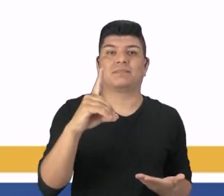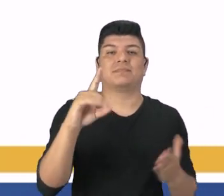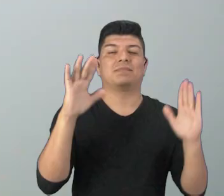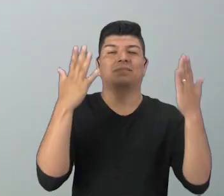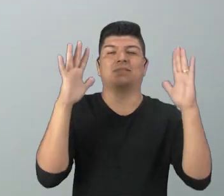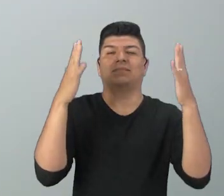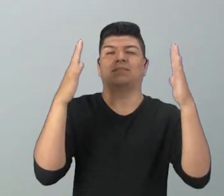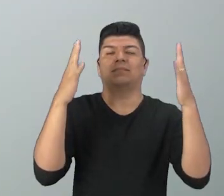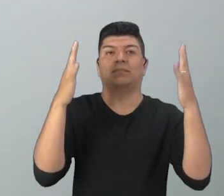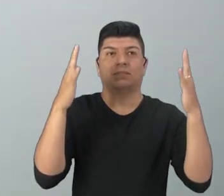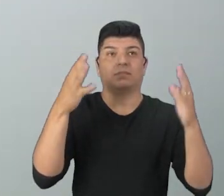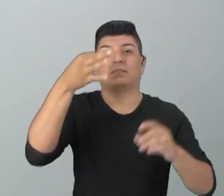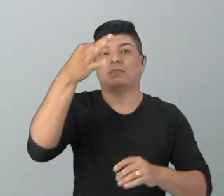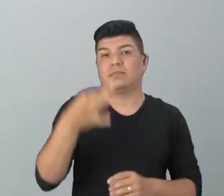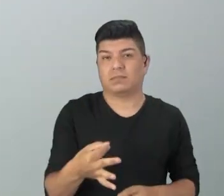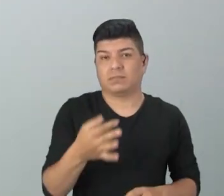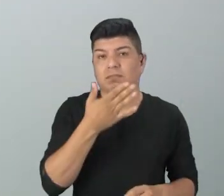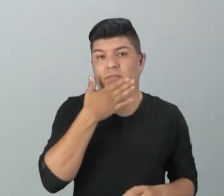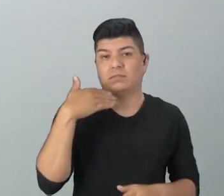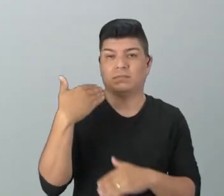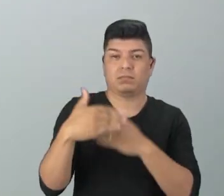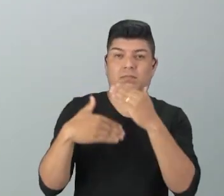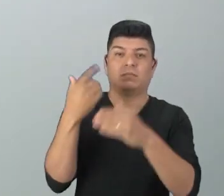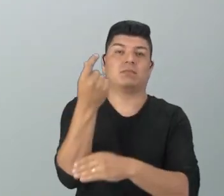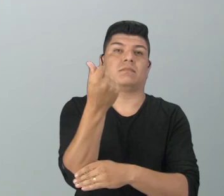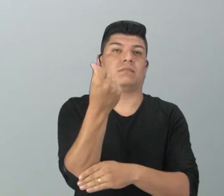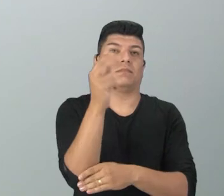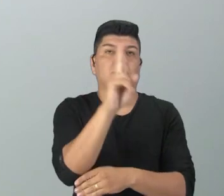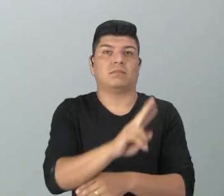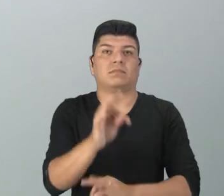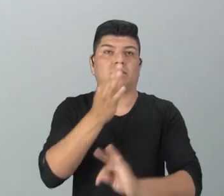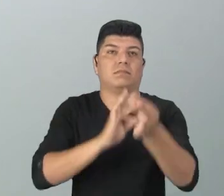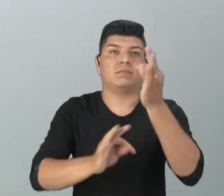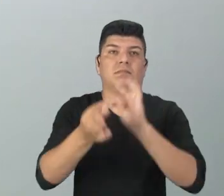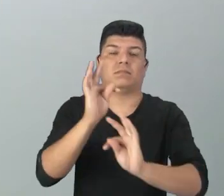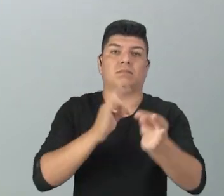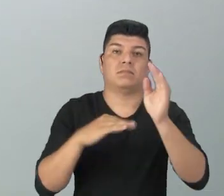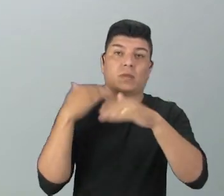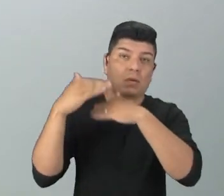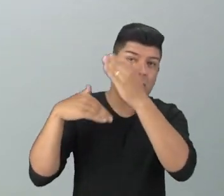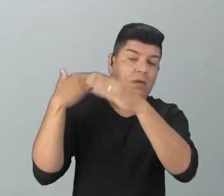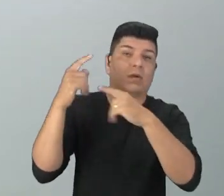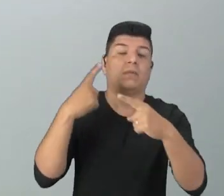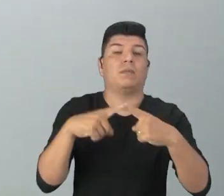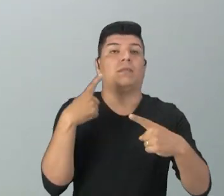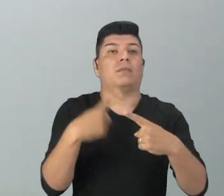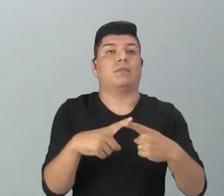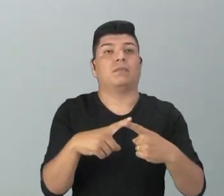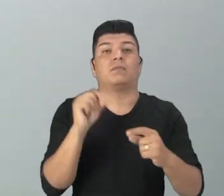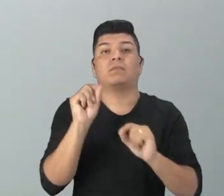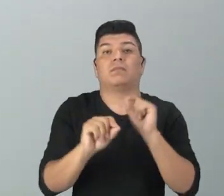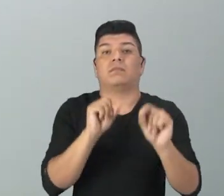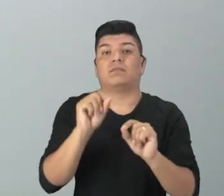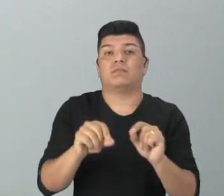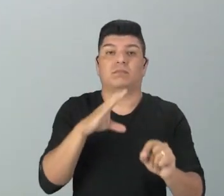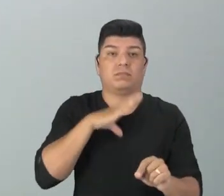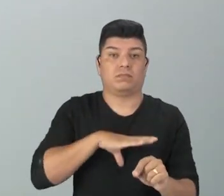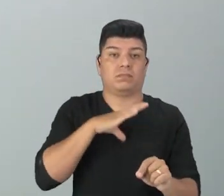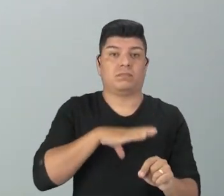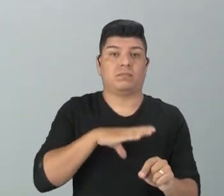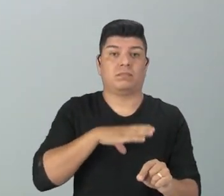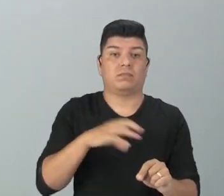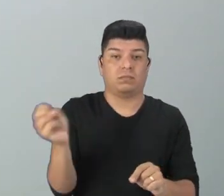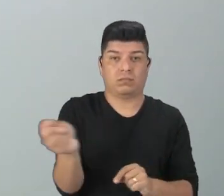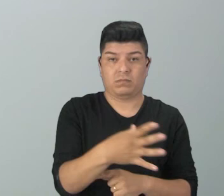Muito bem! Garantir melhor desempenho e lucro com o uso de tecnologias avançadas. Por quê? Porque está otimizando cidades mais